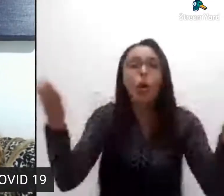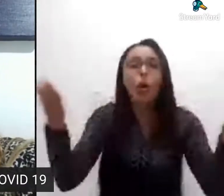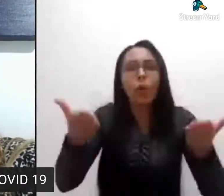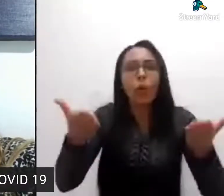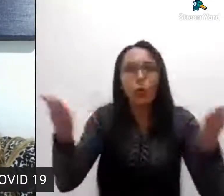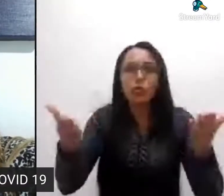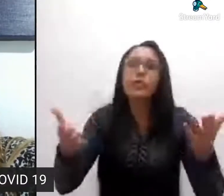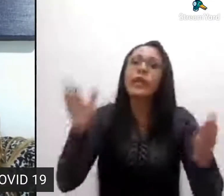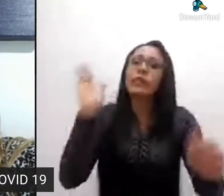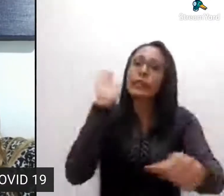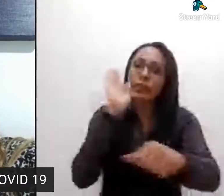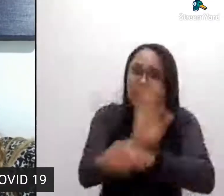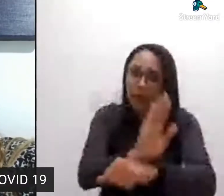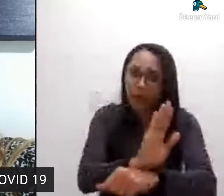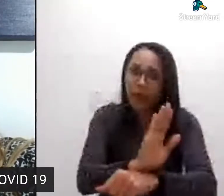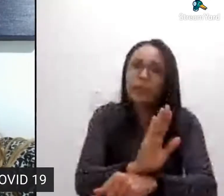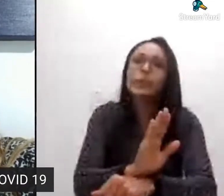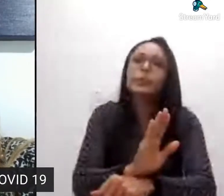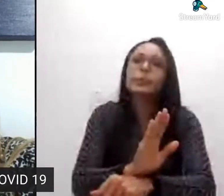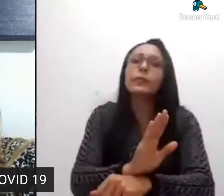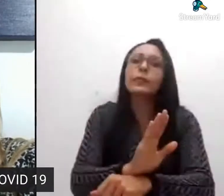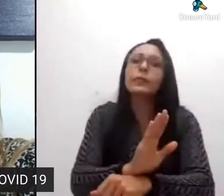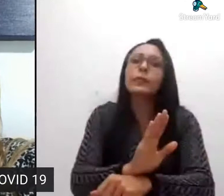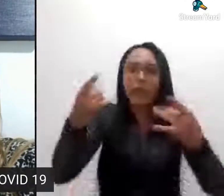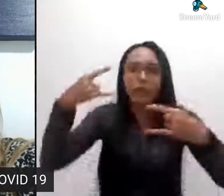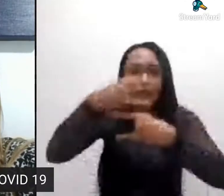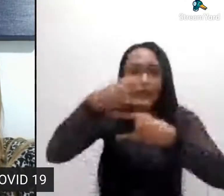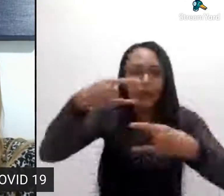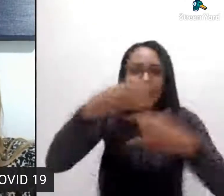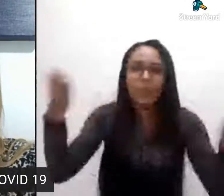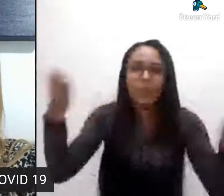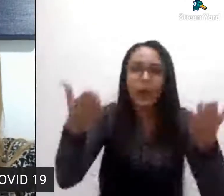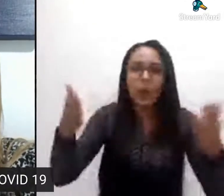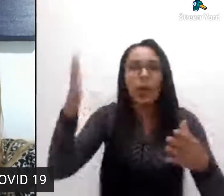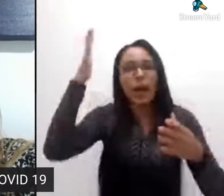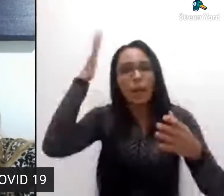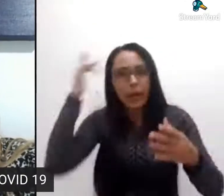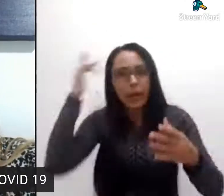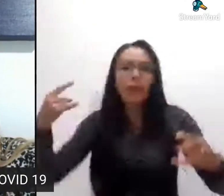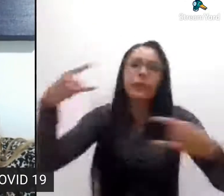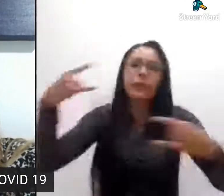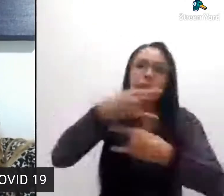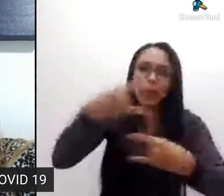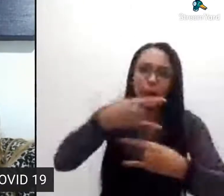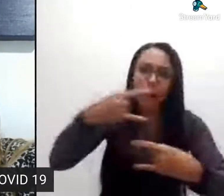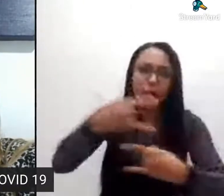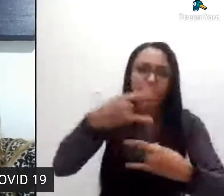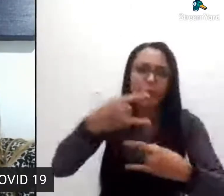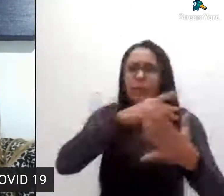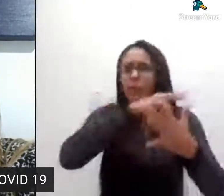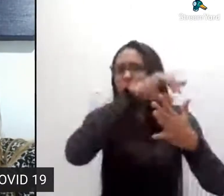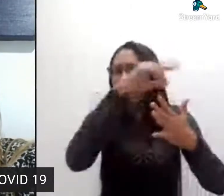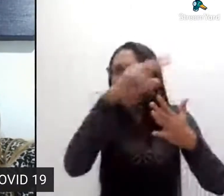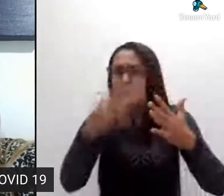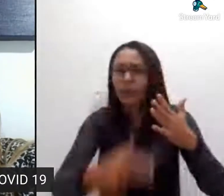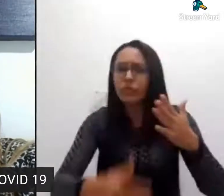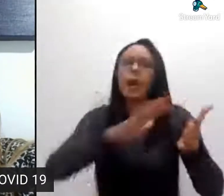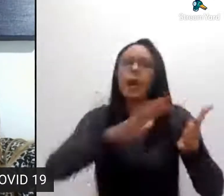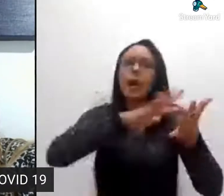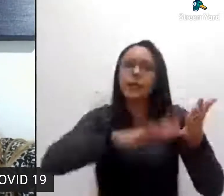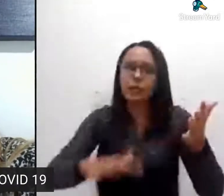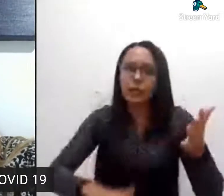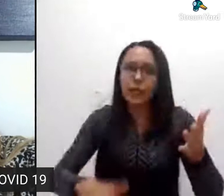tarde, estamos tendo um evento agora, amanhã nós teremos evento mais uma vez, com atividades relativas à Semana